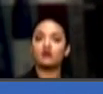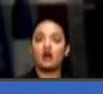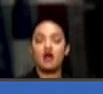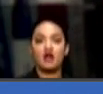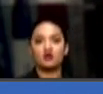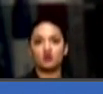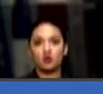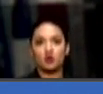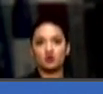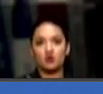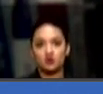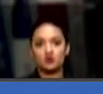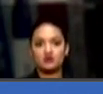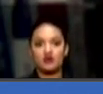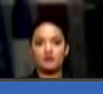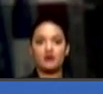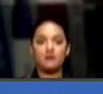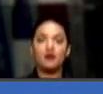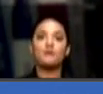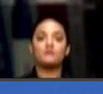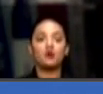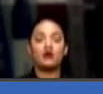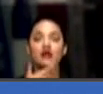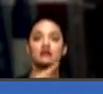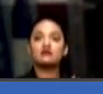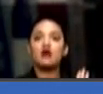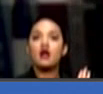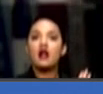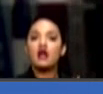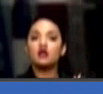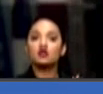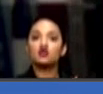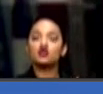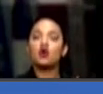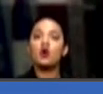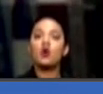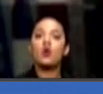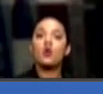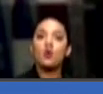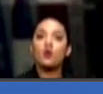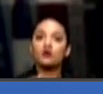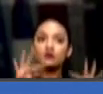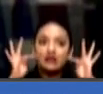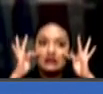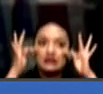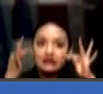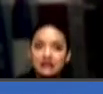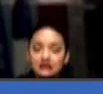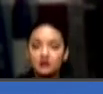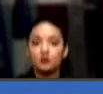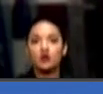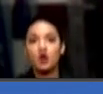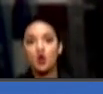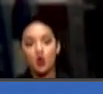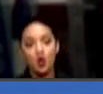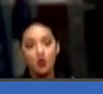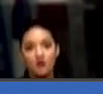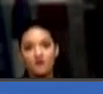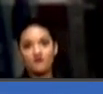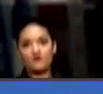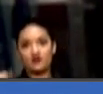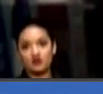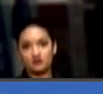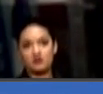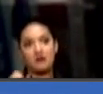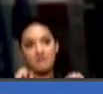Uma vez que essa norma legal somente se aplica às autoridades que ostentem a condição formal de testemunhas